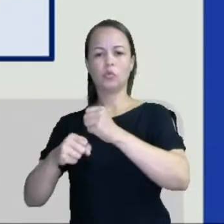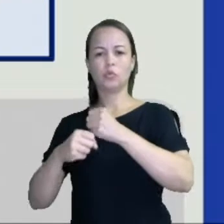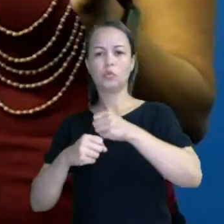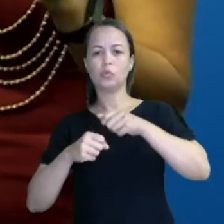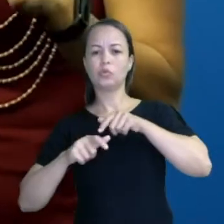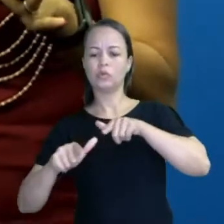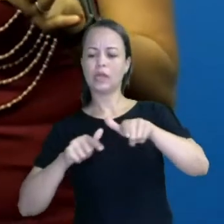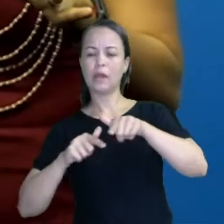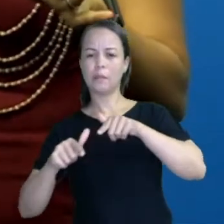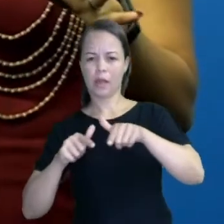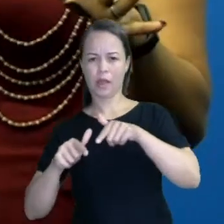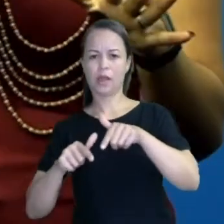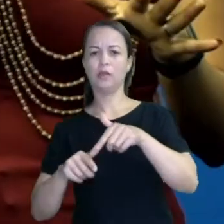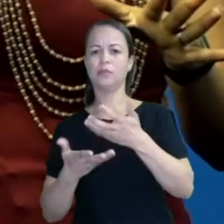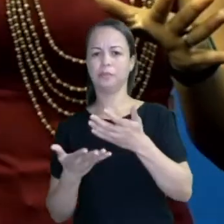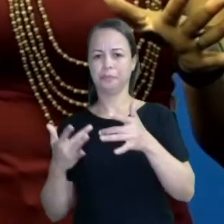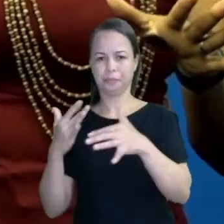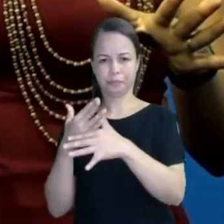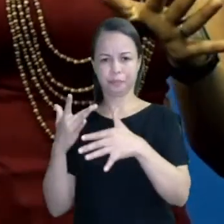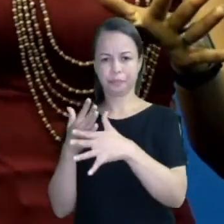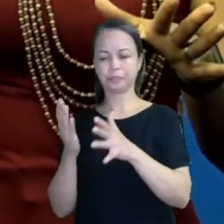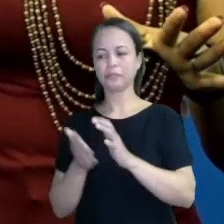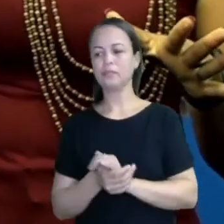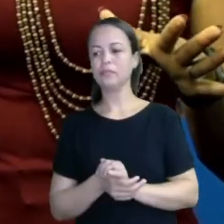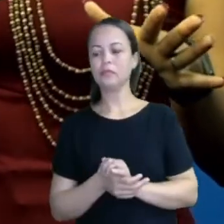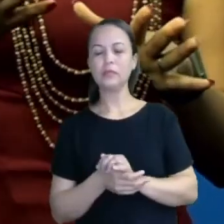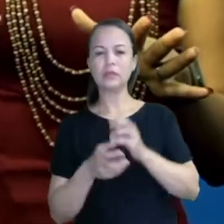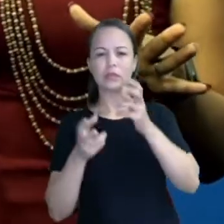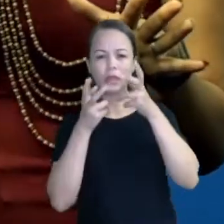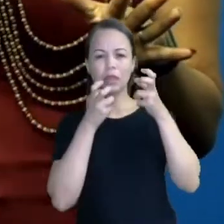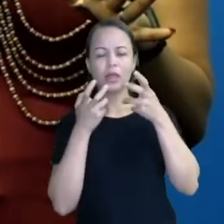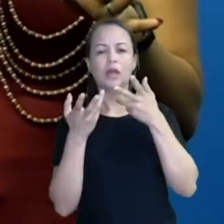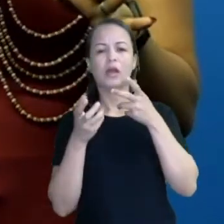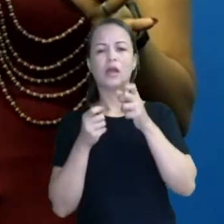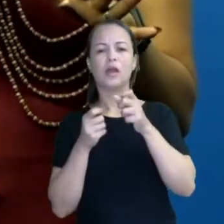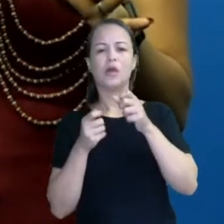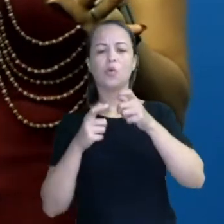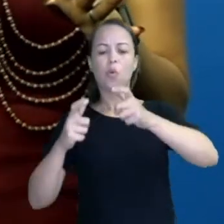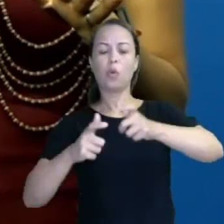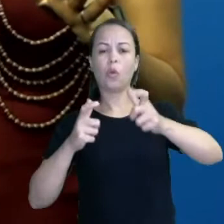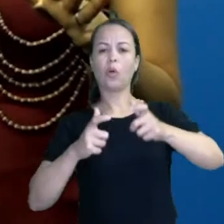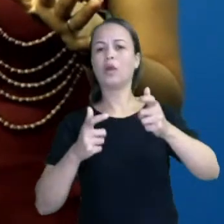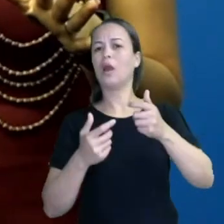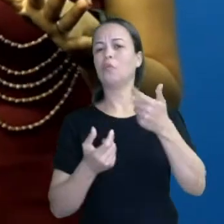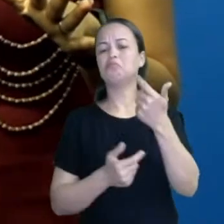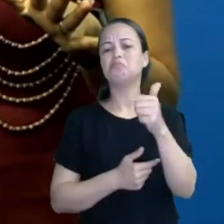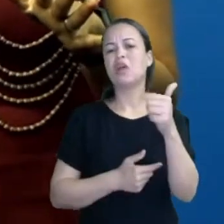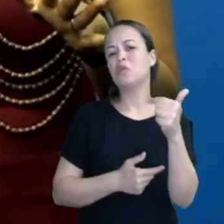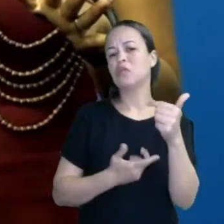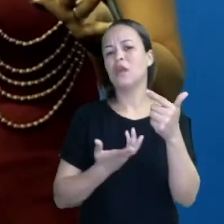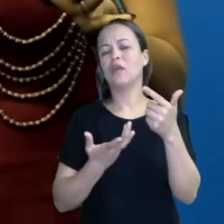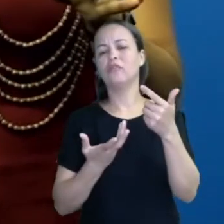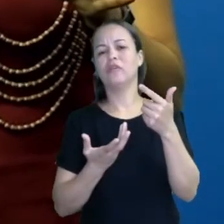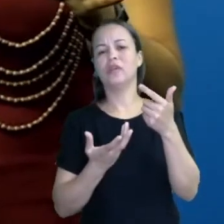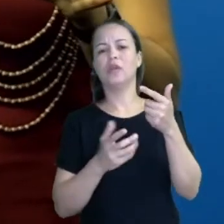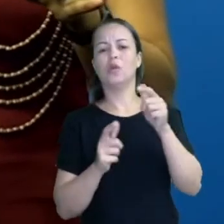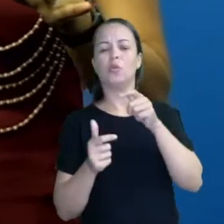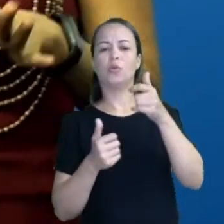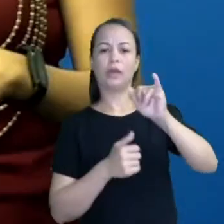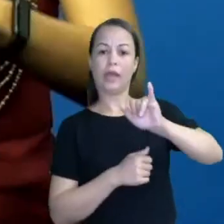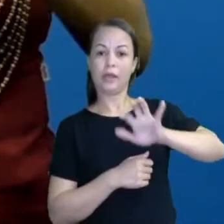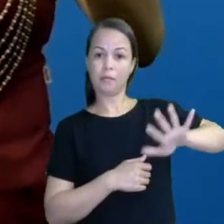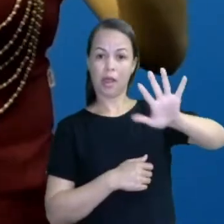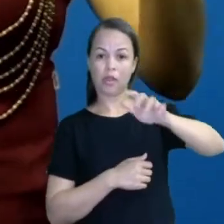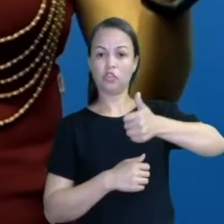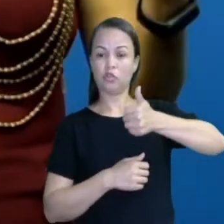1 é uma cidade, um local, uma região, né, onde não teve uma boa estrutura, né, uma boa